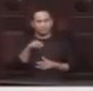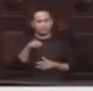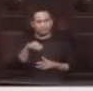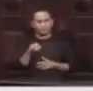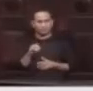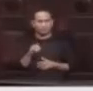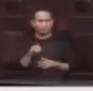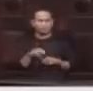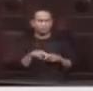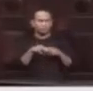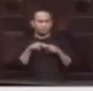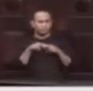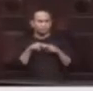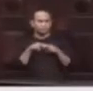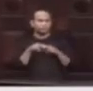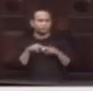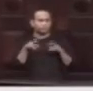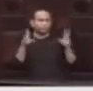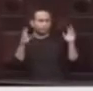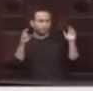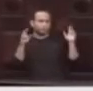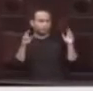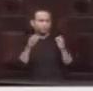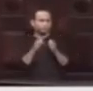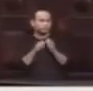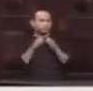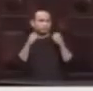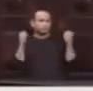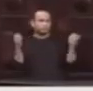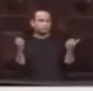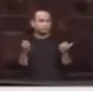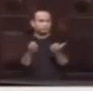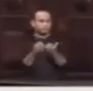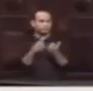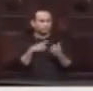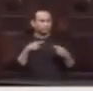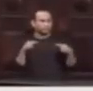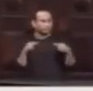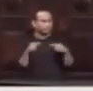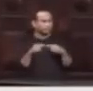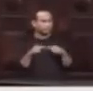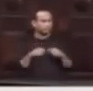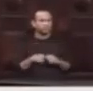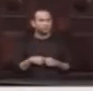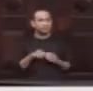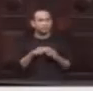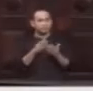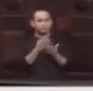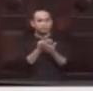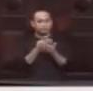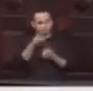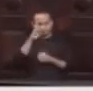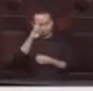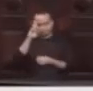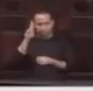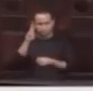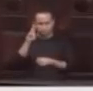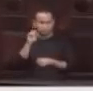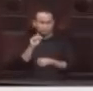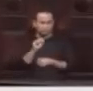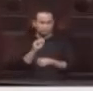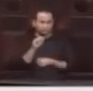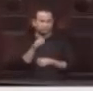Maracanã, onde inclusive teve um acordo de procedimento no Colégio de Líderes, que adotaria